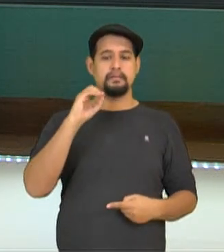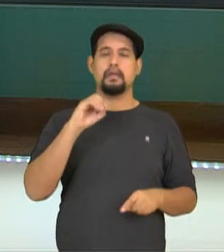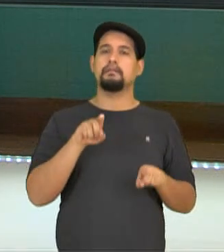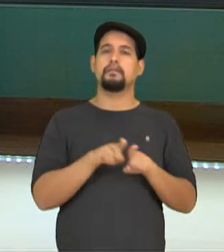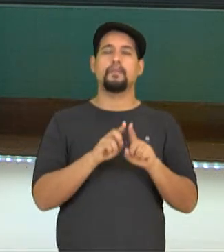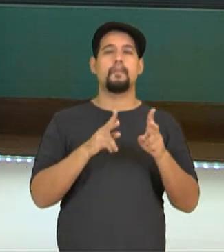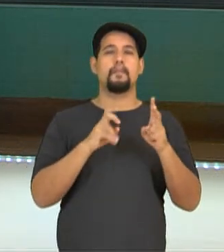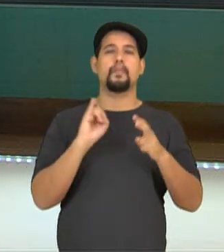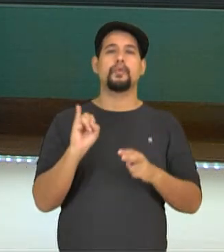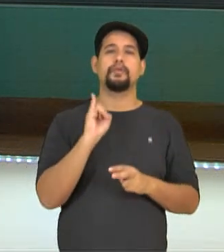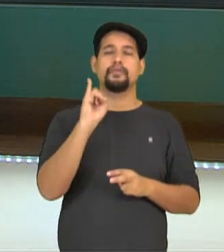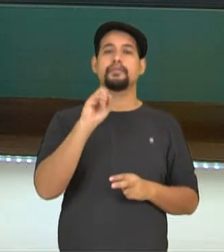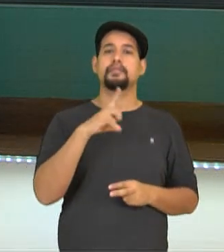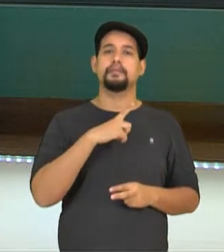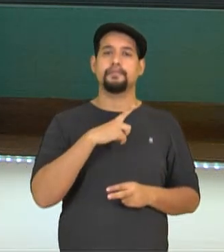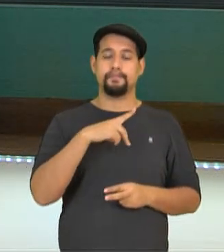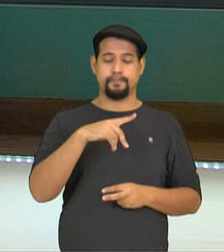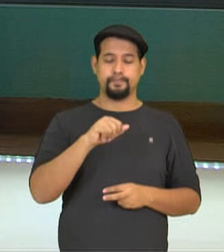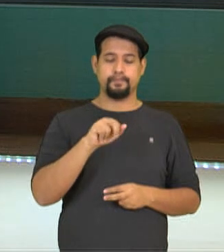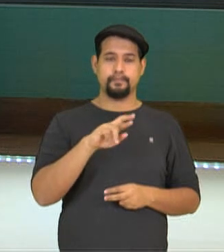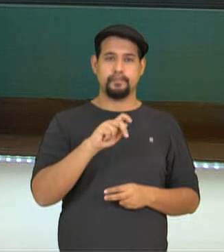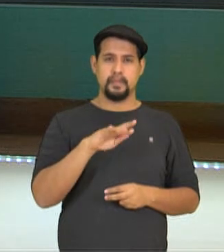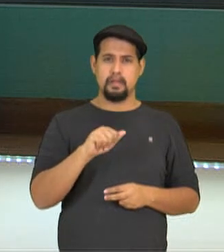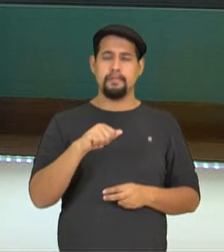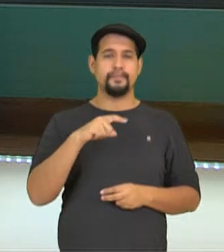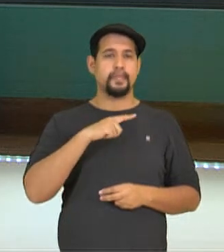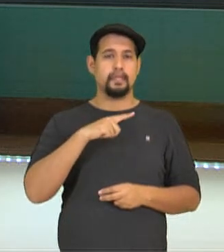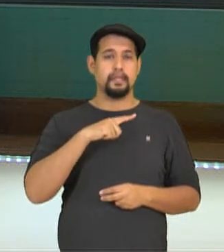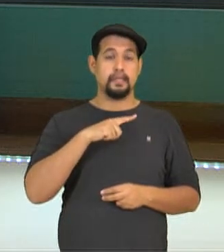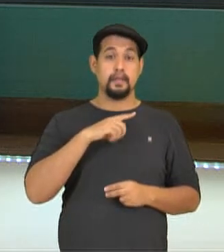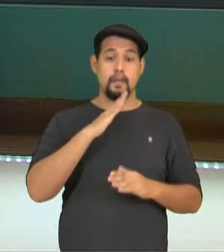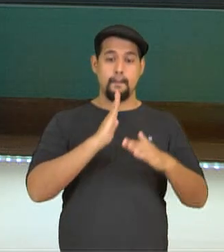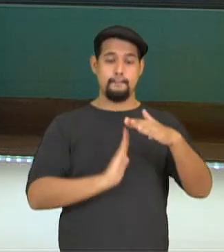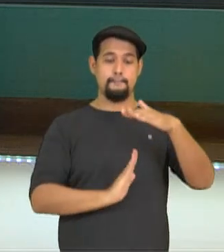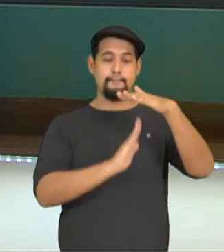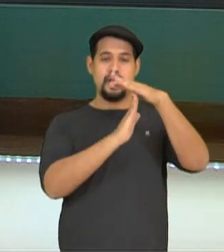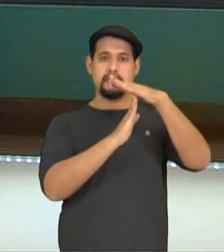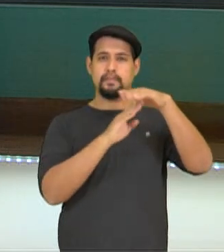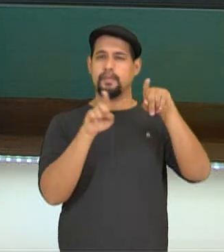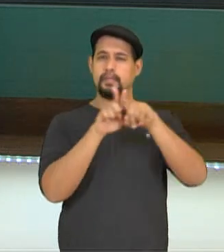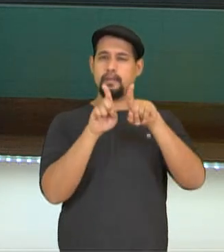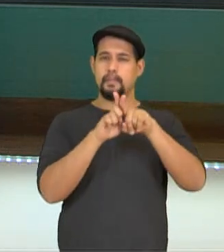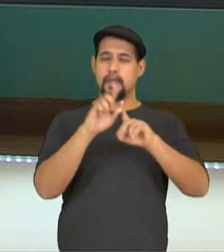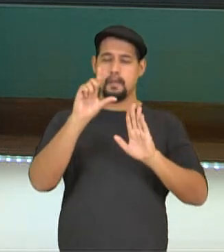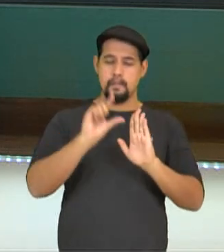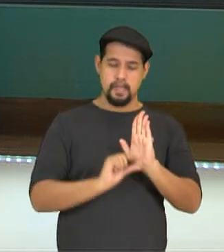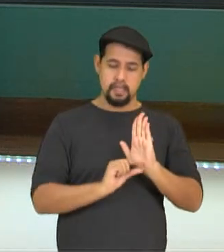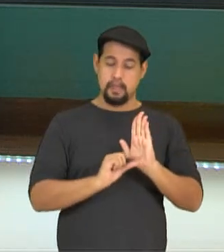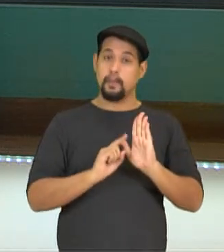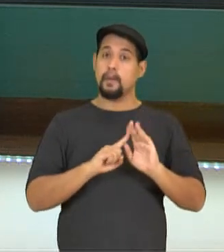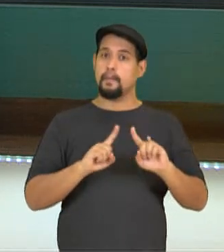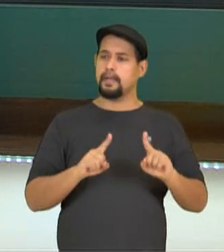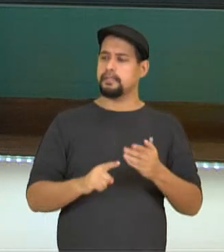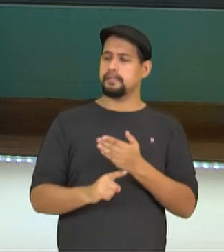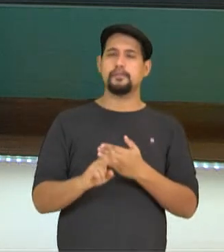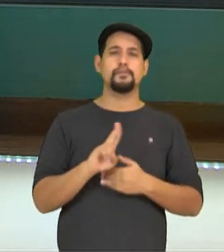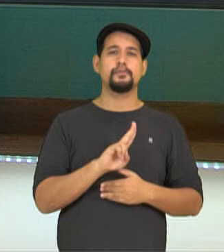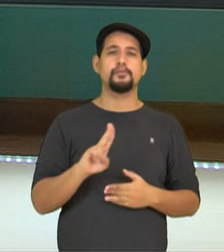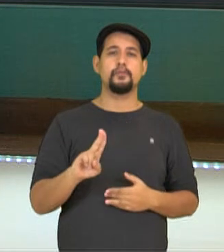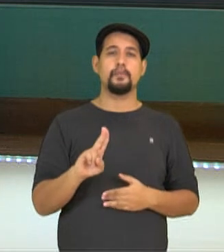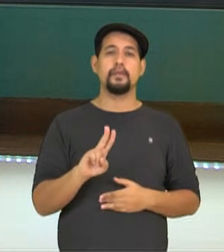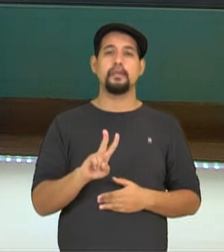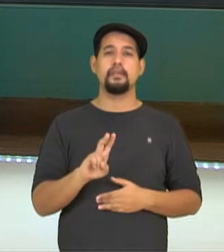destacar também que nas parábolas nós teremos um ponto de máximo ou um ponto de mínimo. Esse ponto ele é chamado